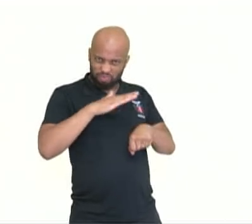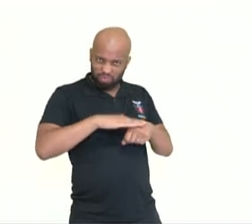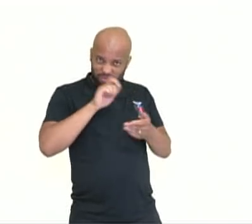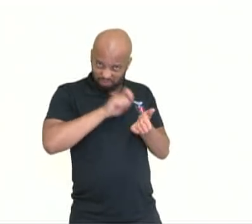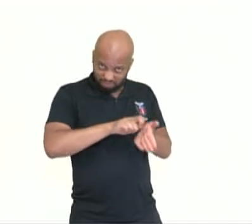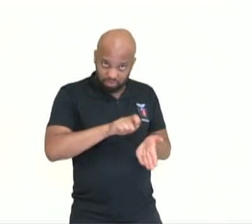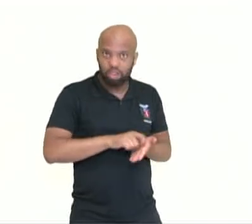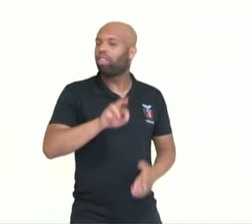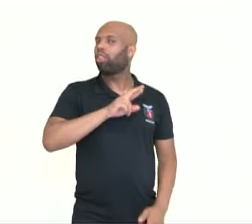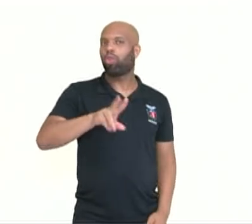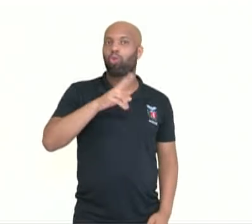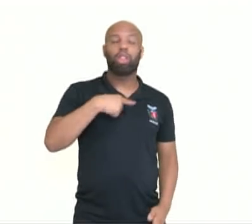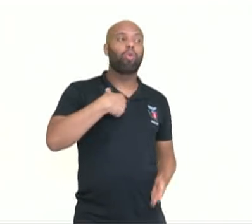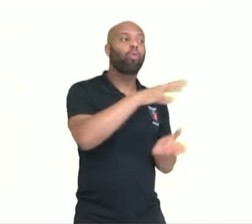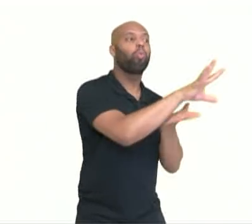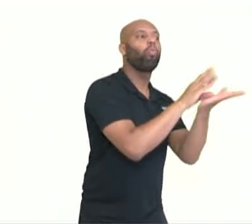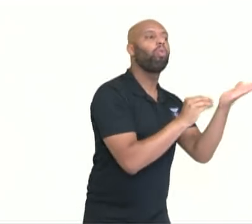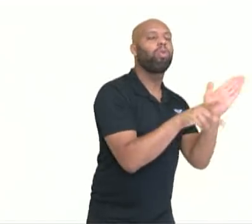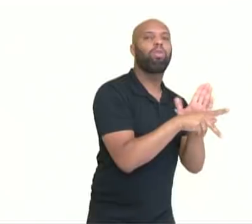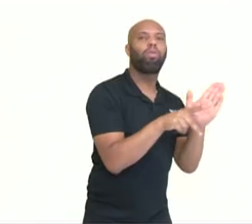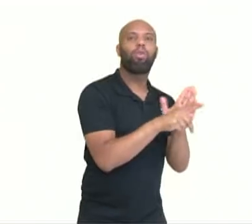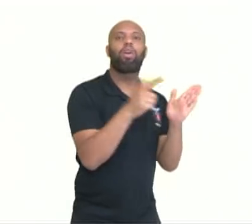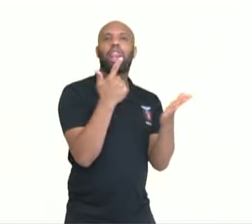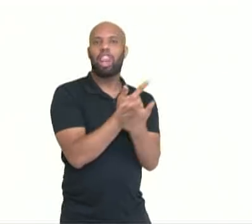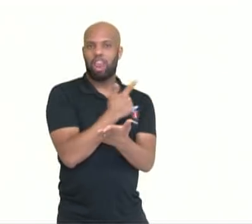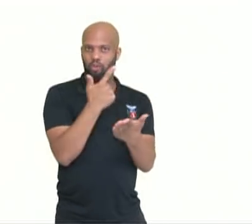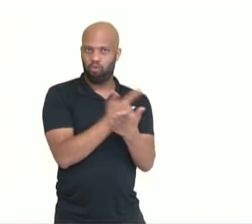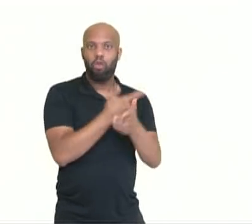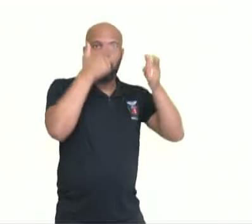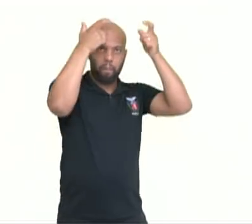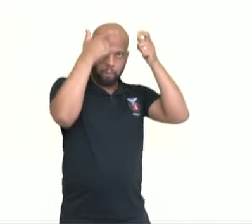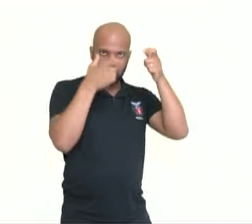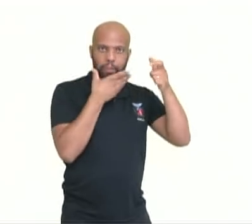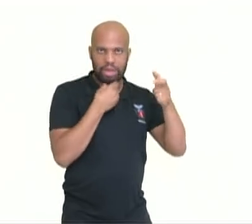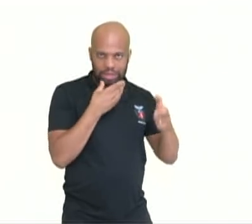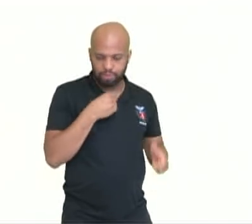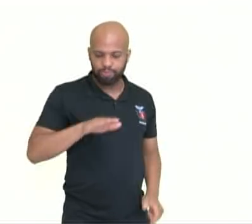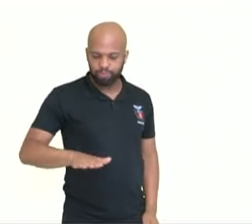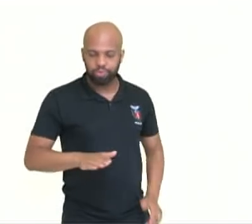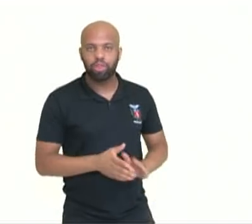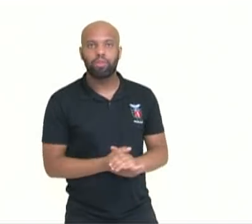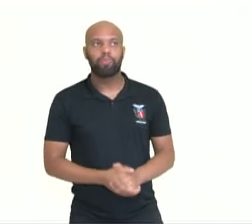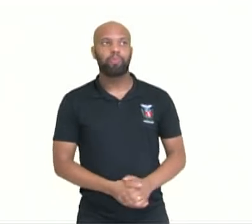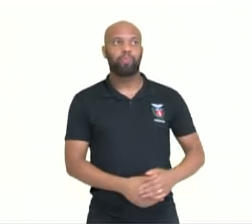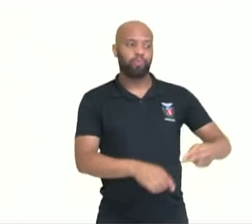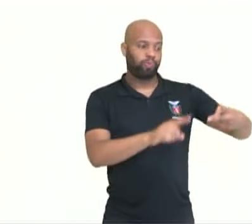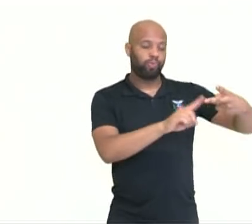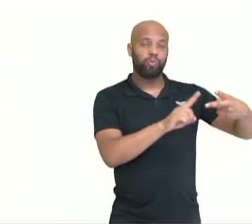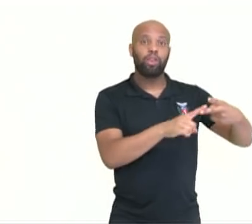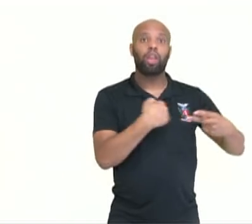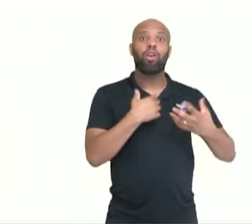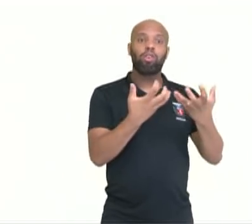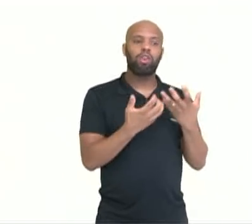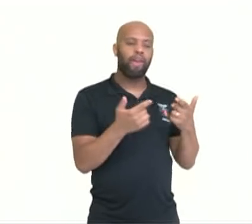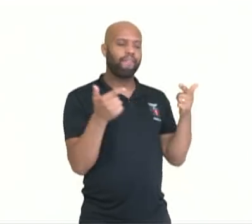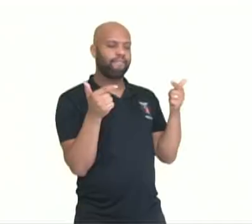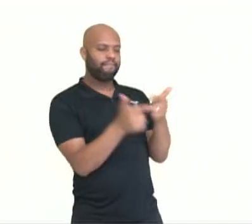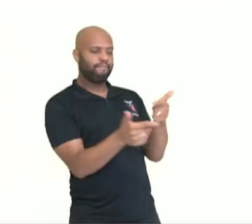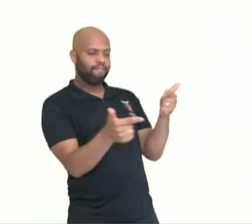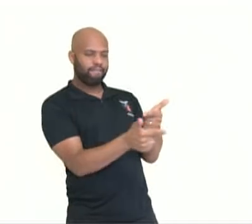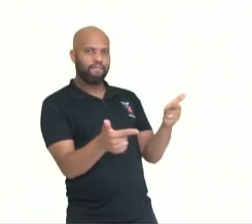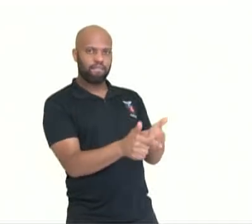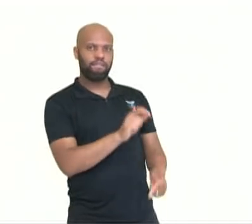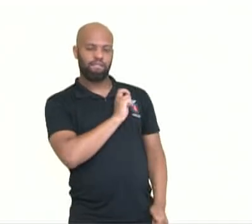trabalho. É uma fala do Pequeno Príncipe. 2. Quando queremos exprimir ironia ou dar destaque a